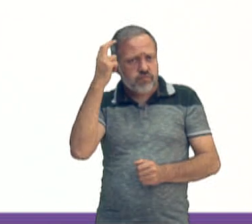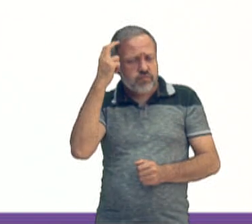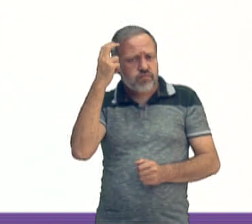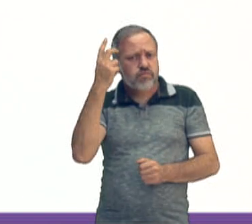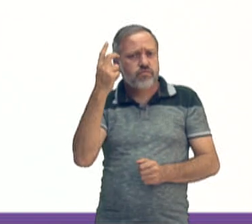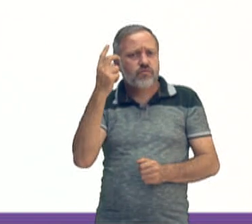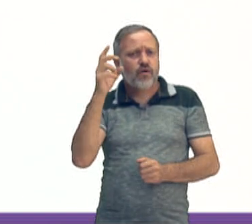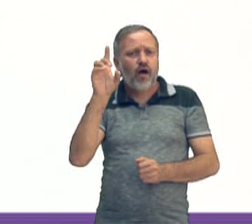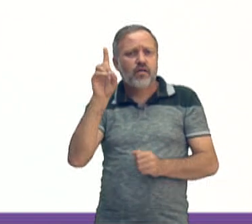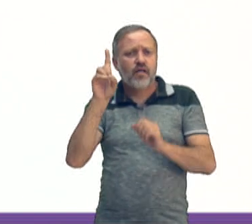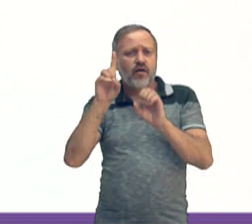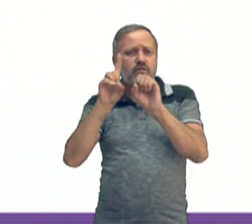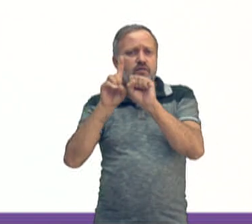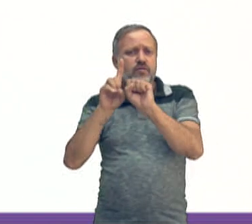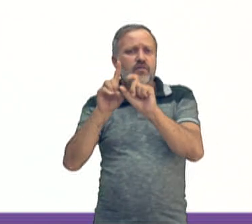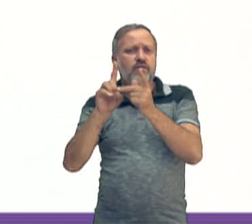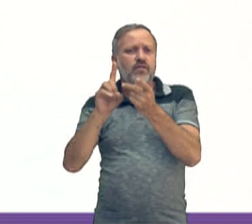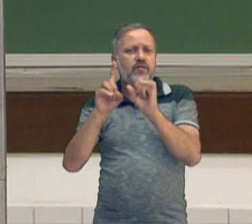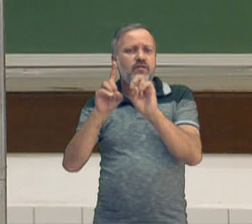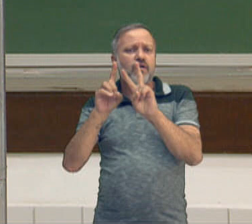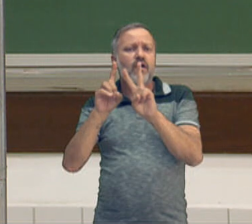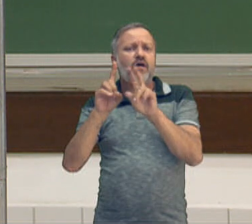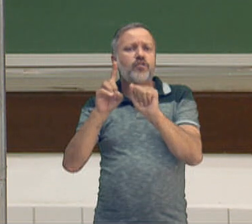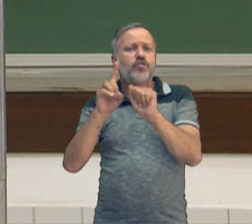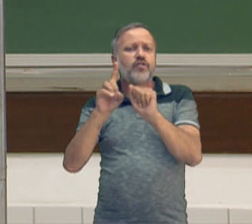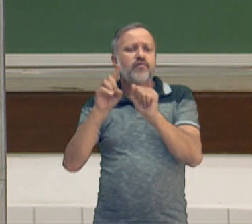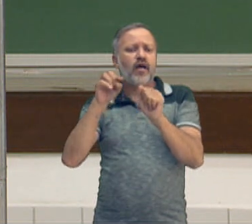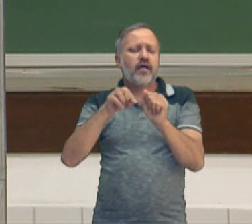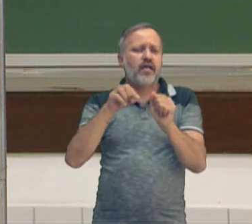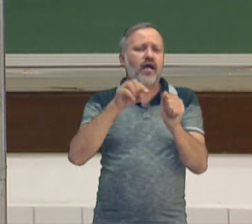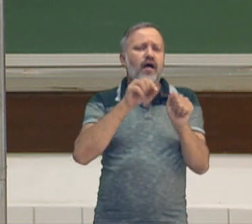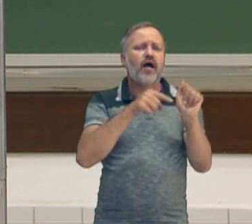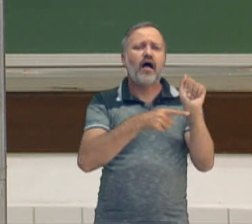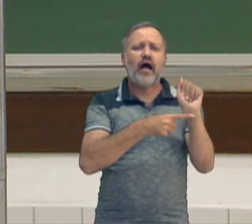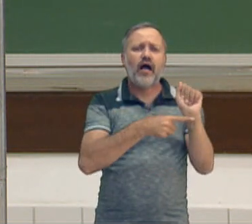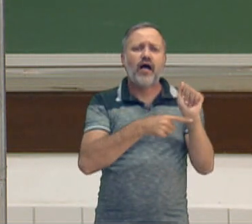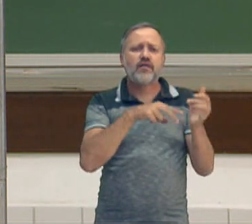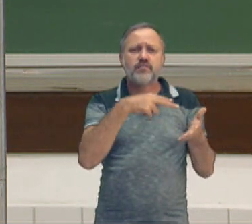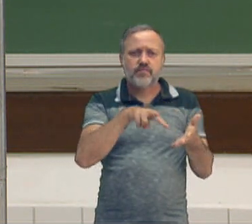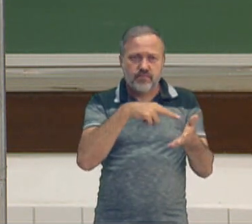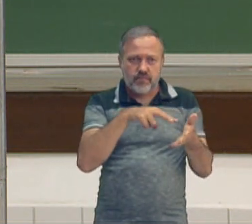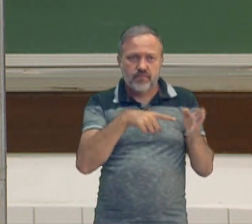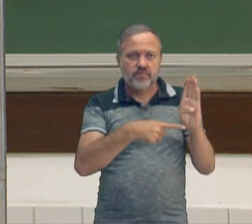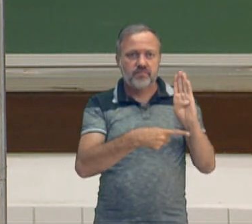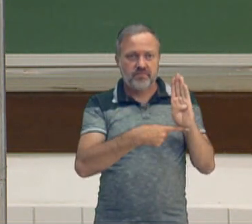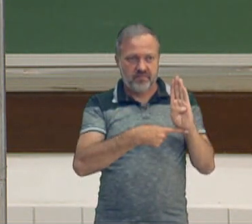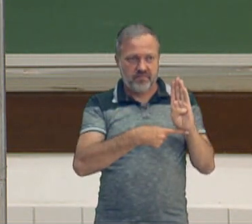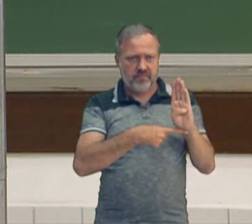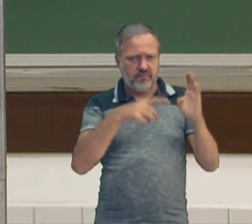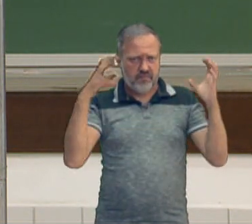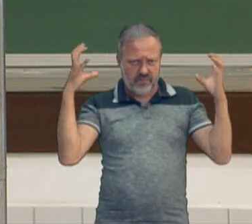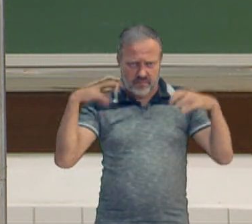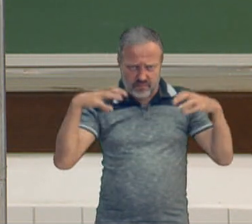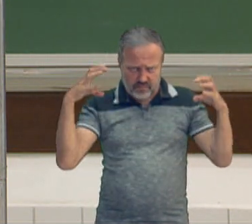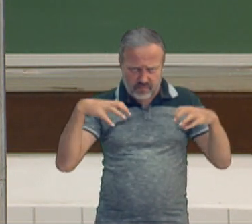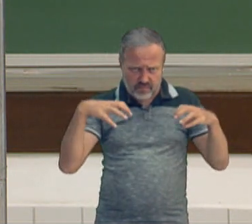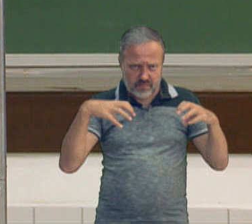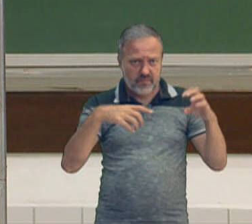da marcação do tempo, é considerado senhor da... Letra A, dança. Letra B, chuva. Letra